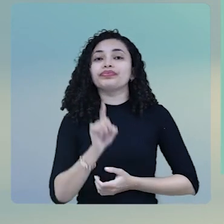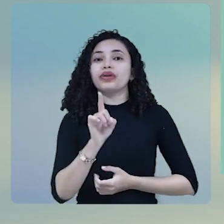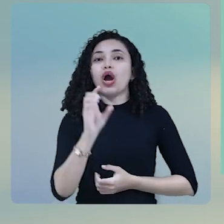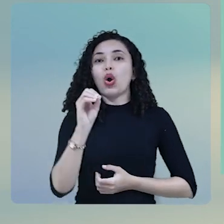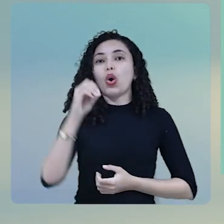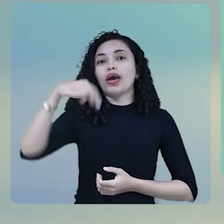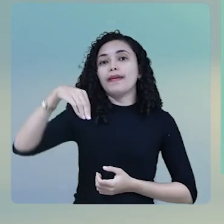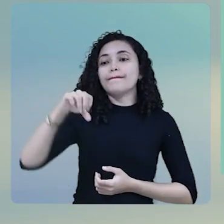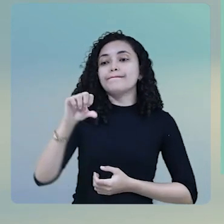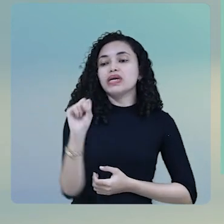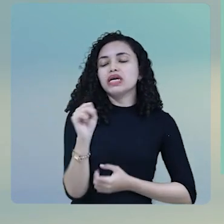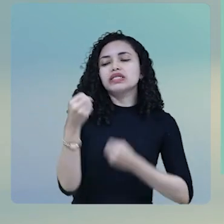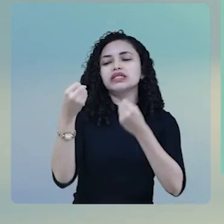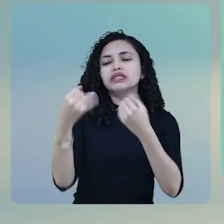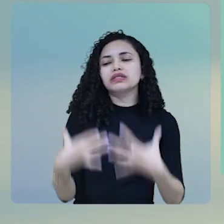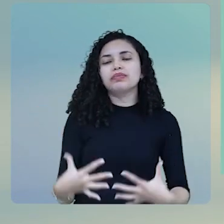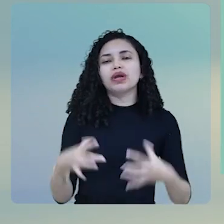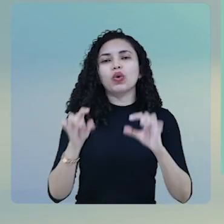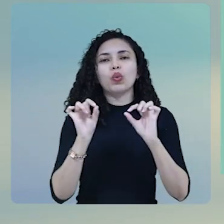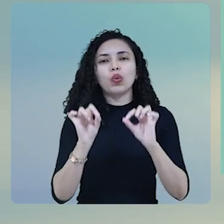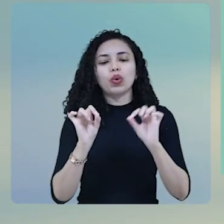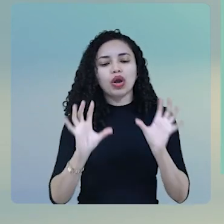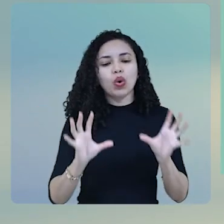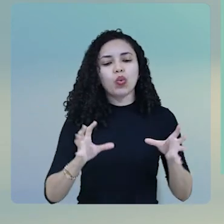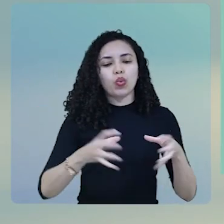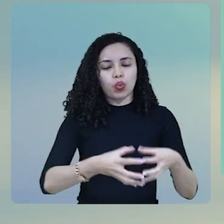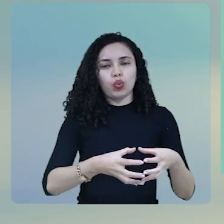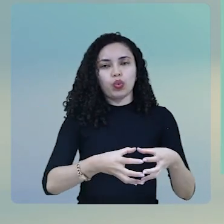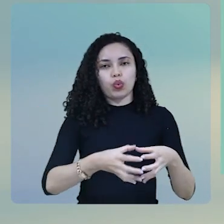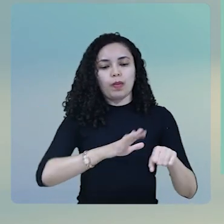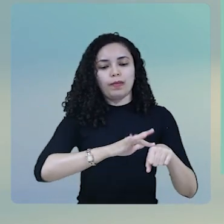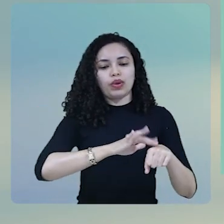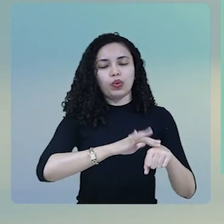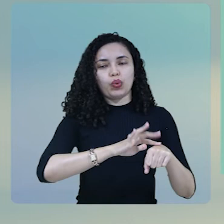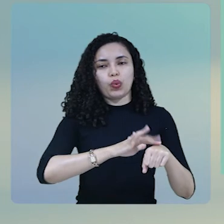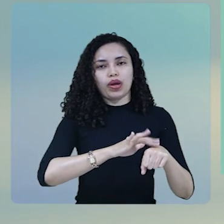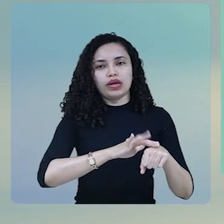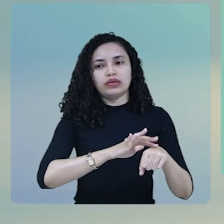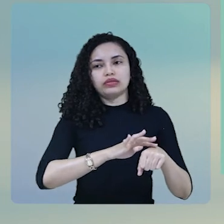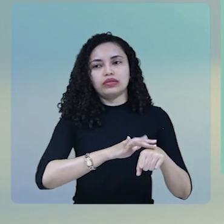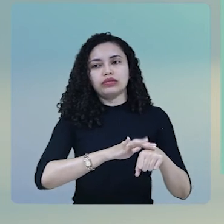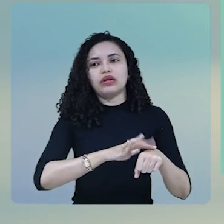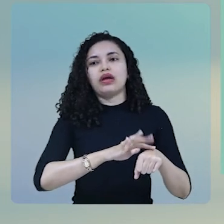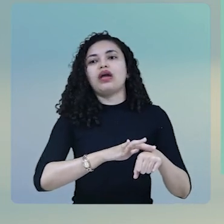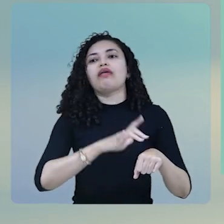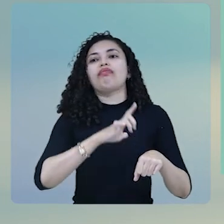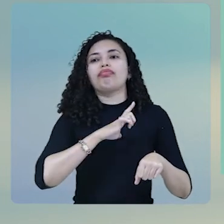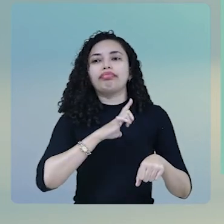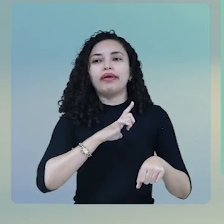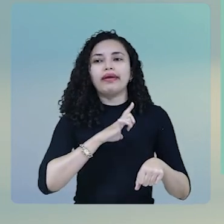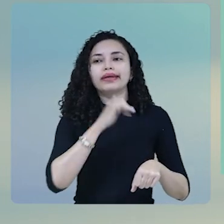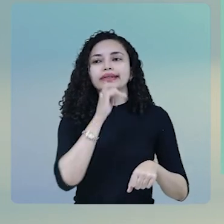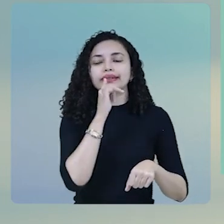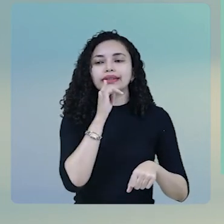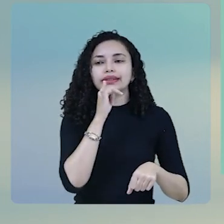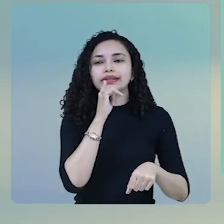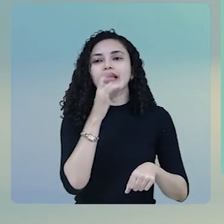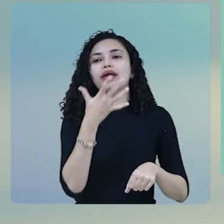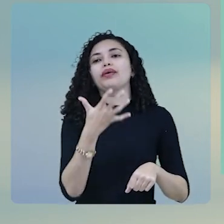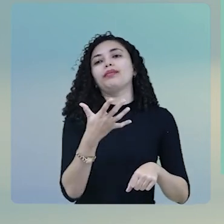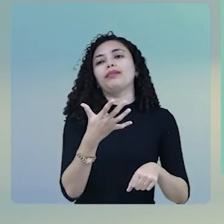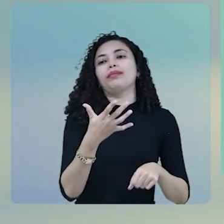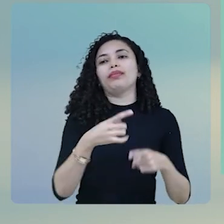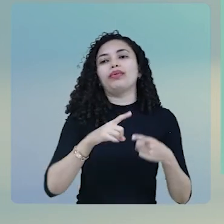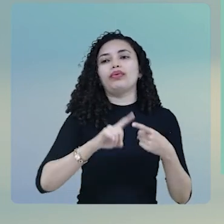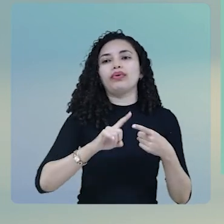Segundo a Organização Mundial da Saúde, doenças crônicas não transmissíveis são definidas como um conjunto de doenças